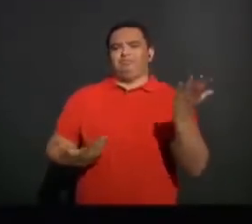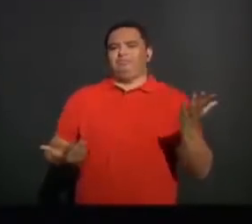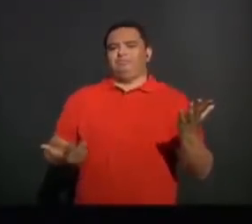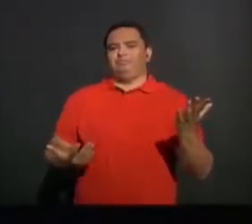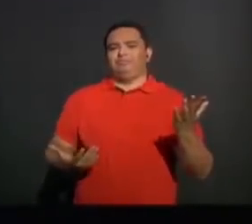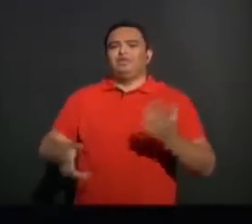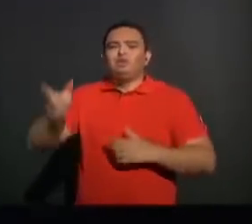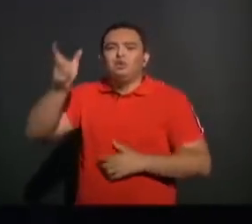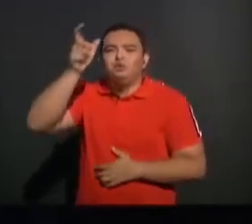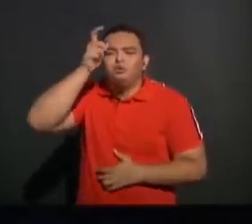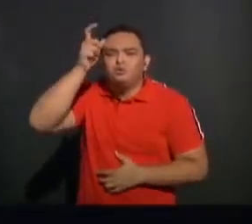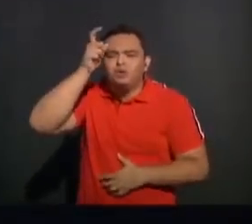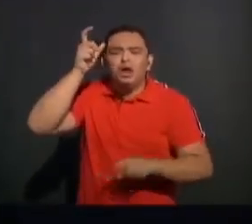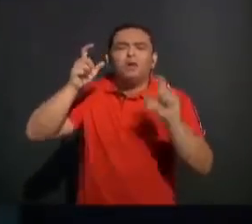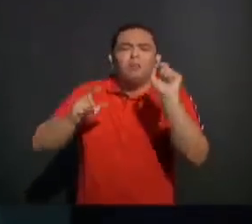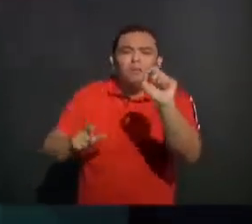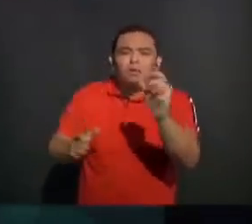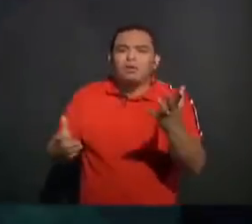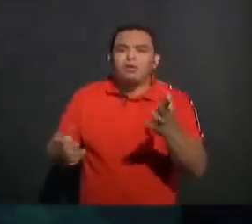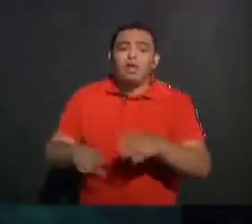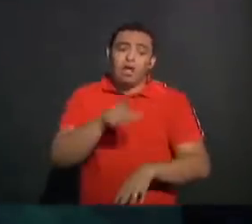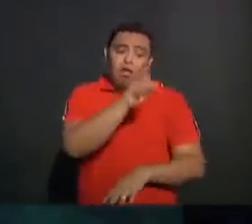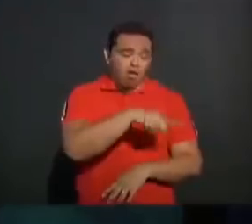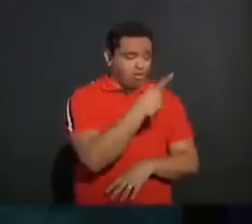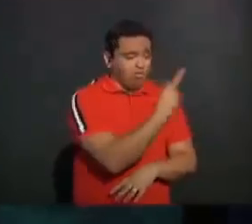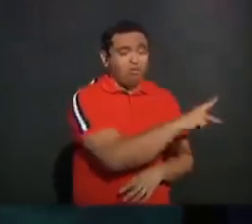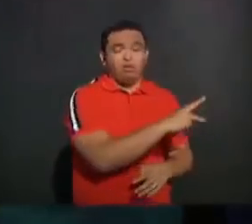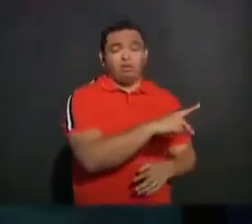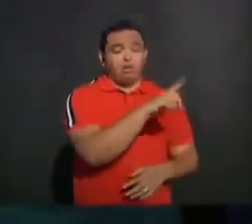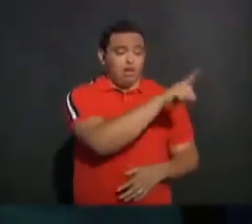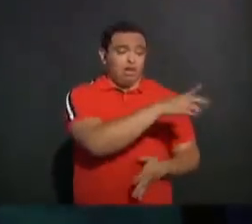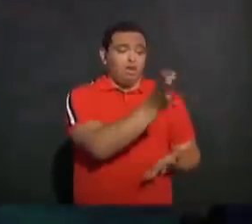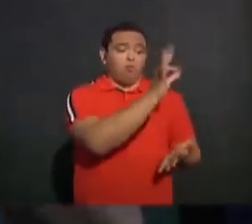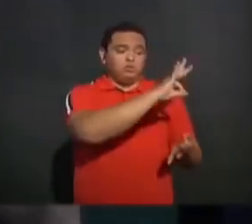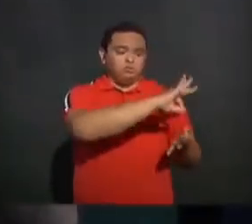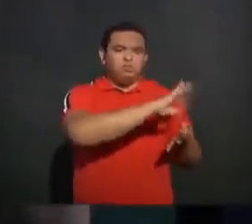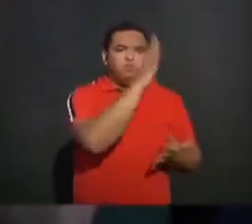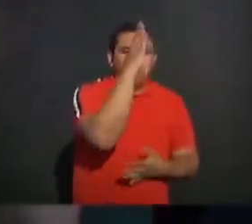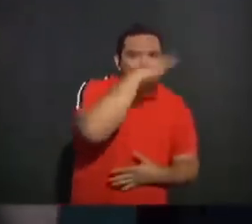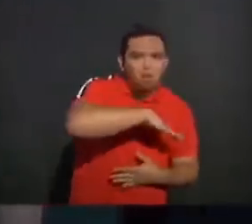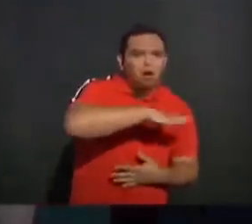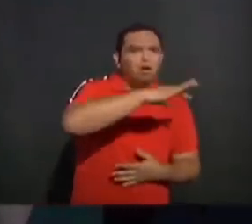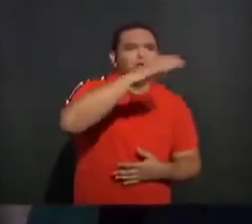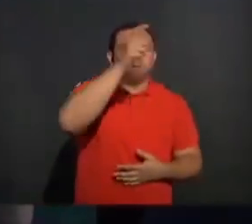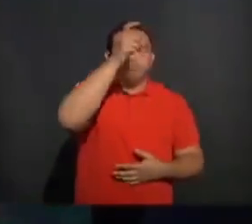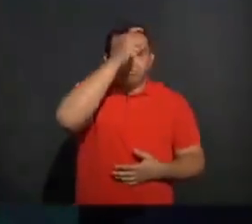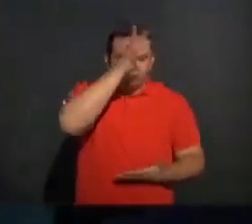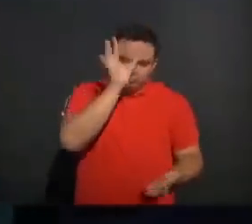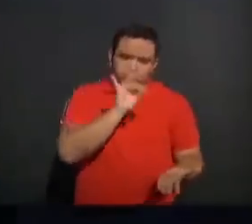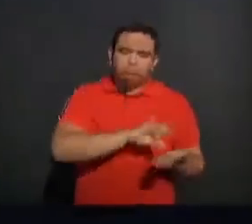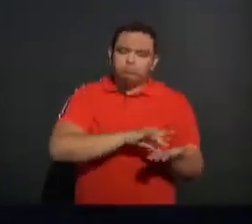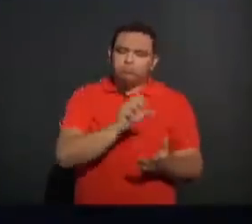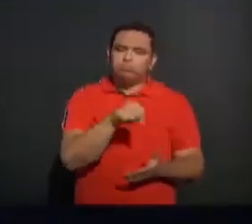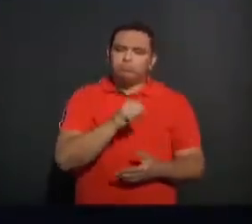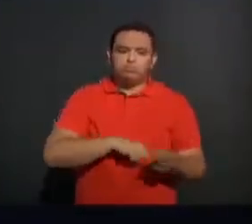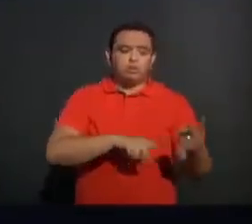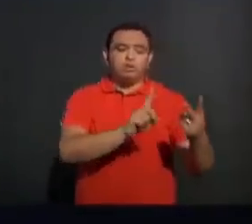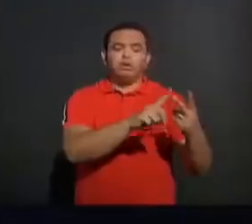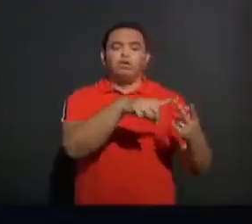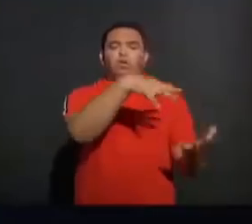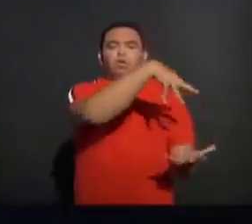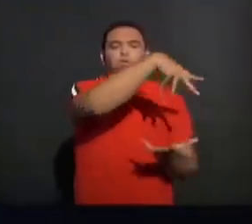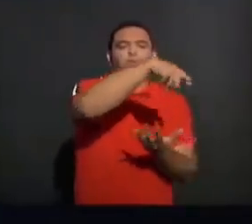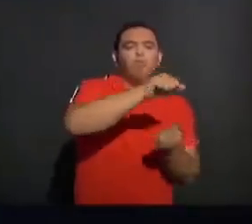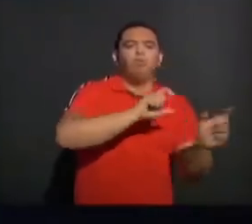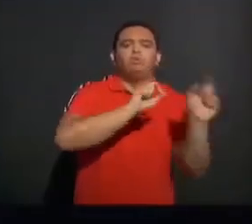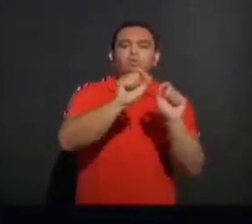Quem é o diabo? É real? É um espírito maligno caído, ele é real. Quem que é o mundo?